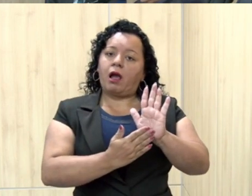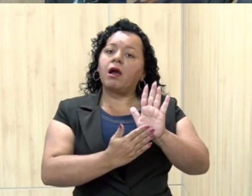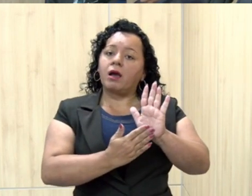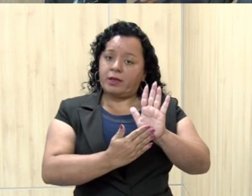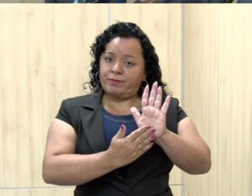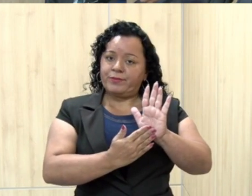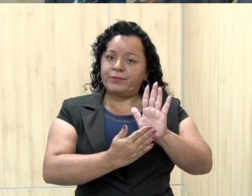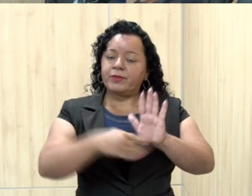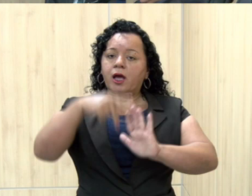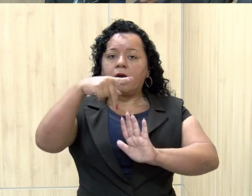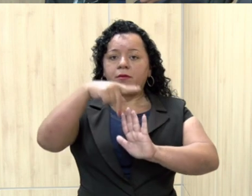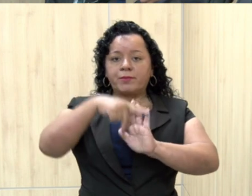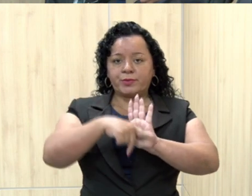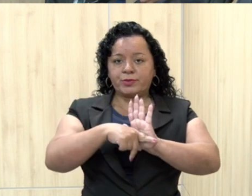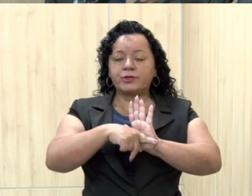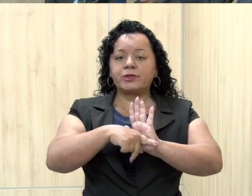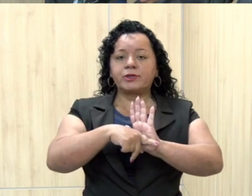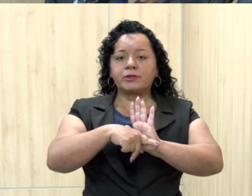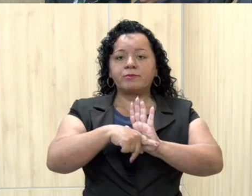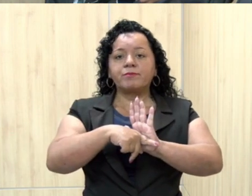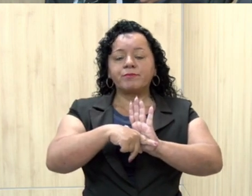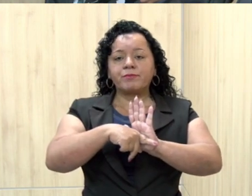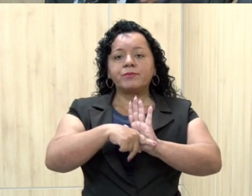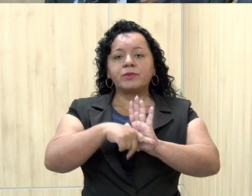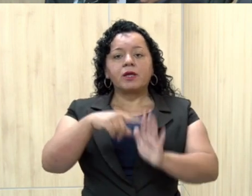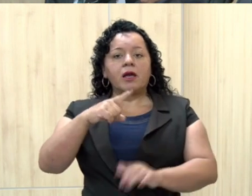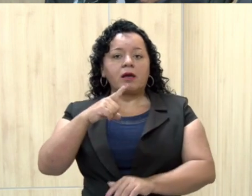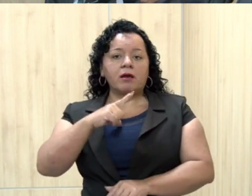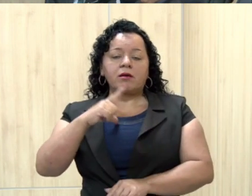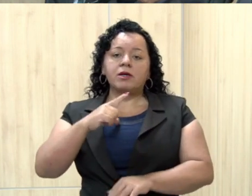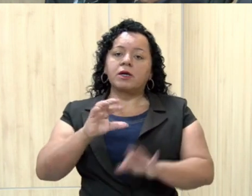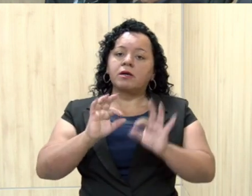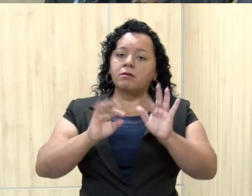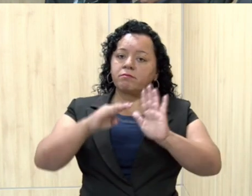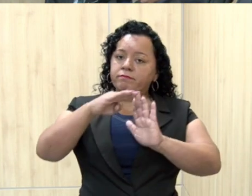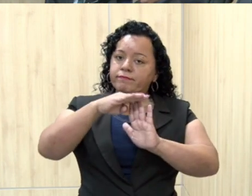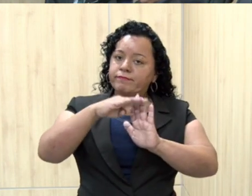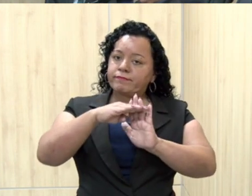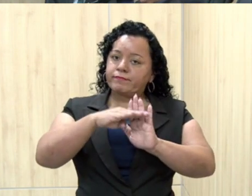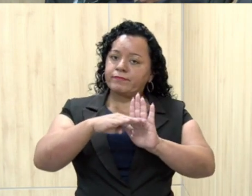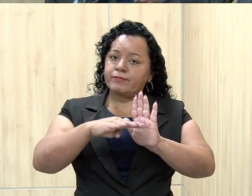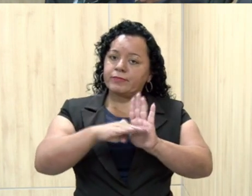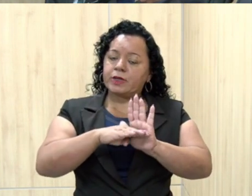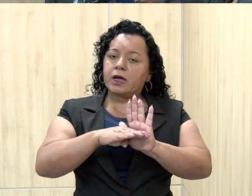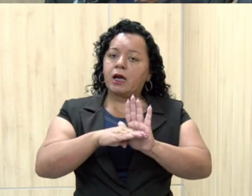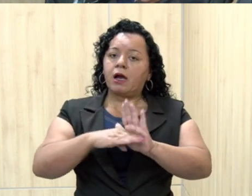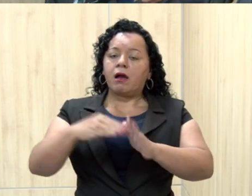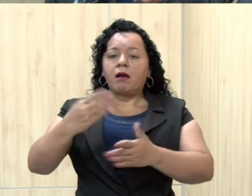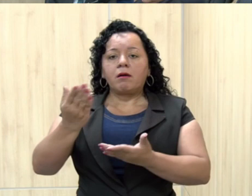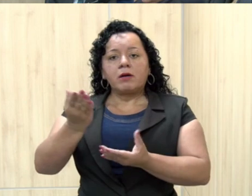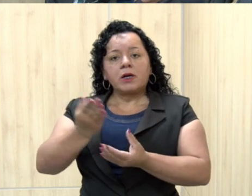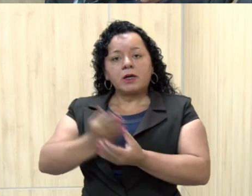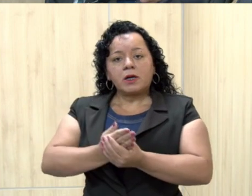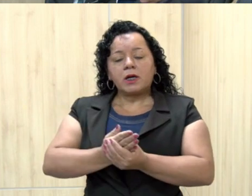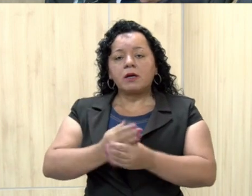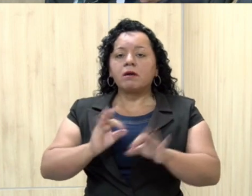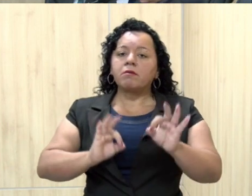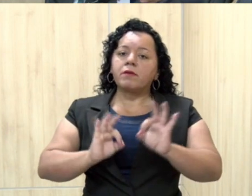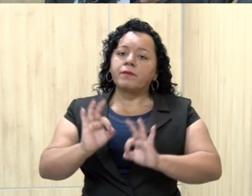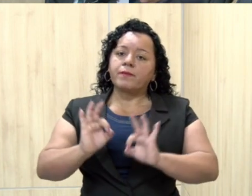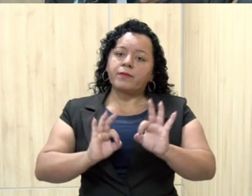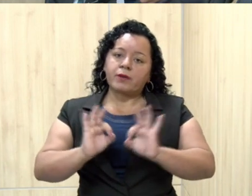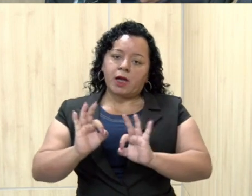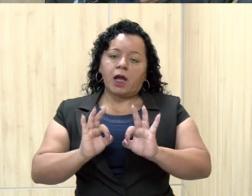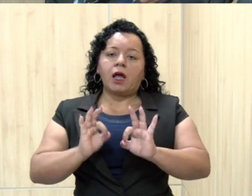desse projeto eu acho que vamos fazer o seguinte até pela tramitação do processo o deputado Luizinho na outra sessão